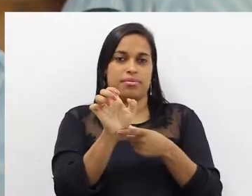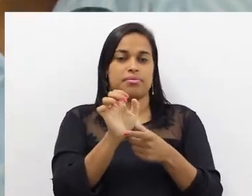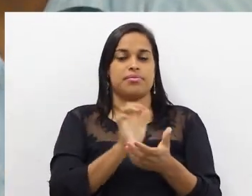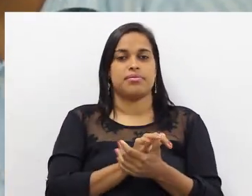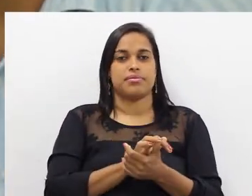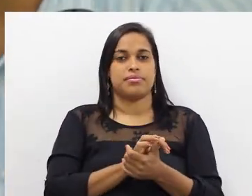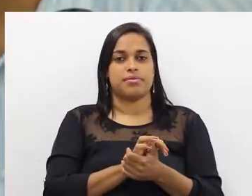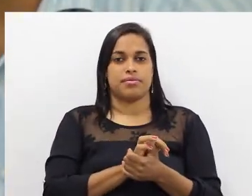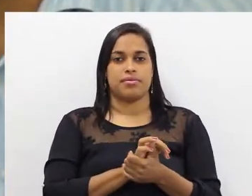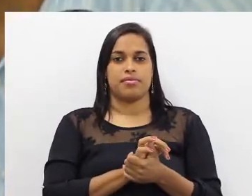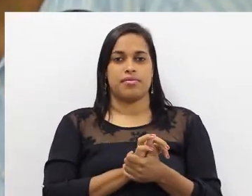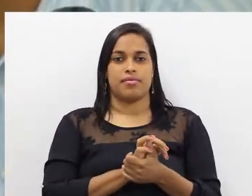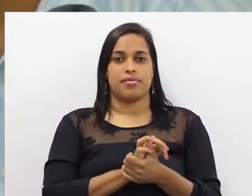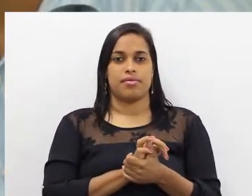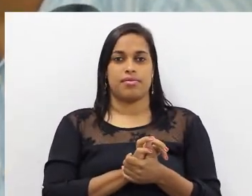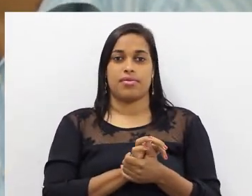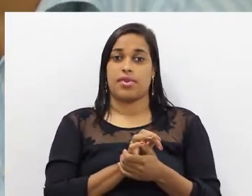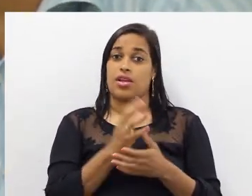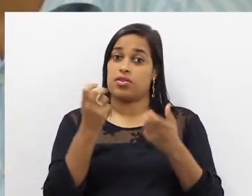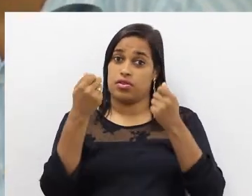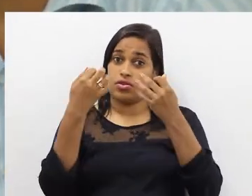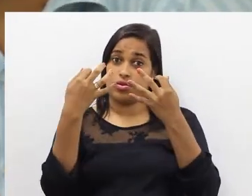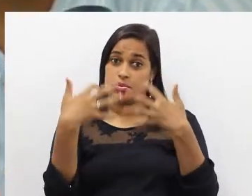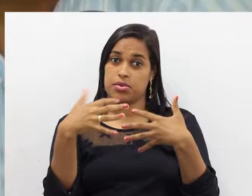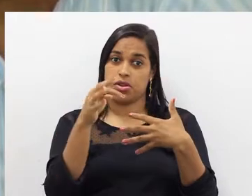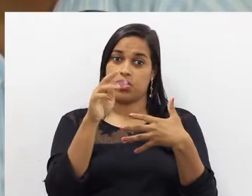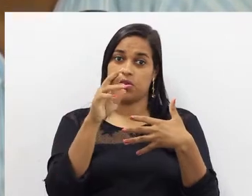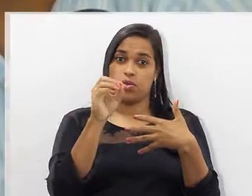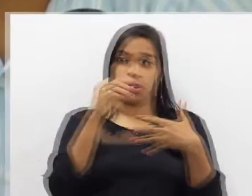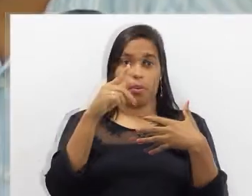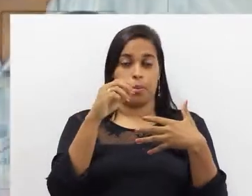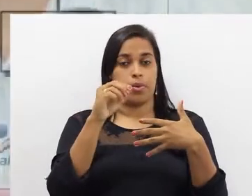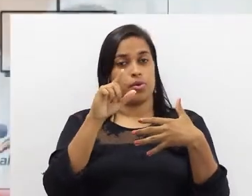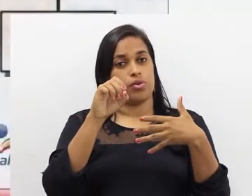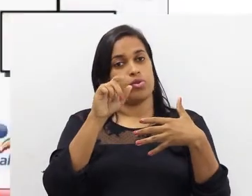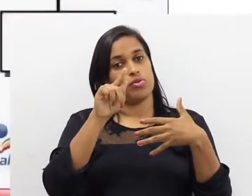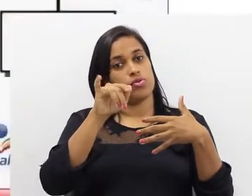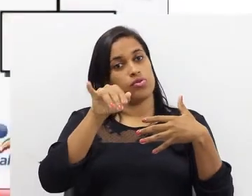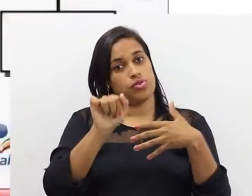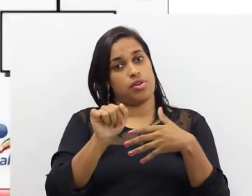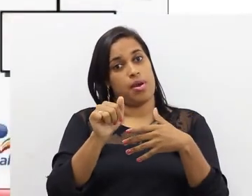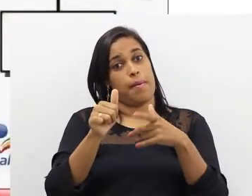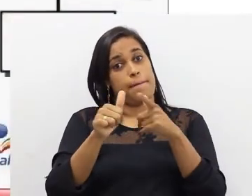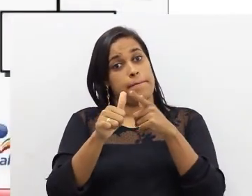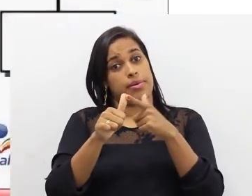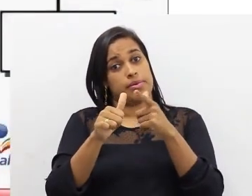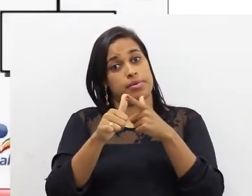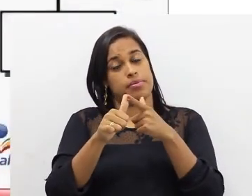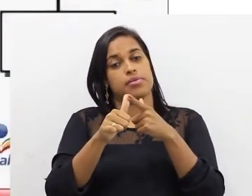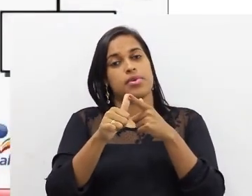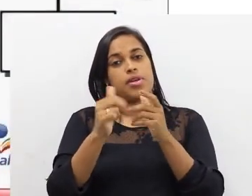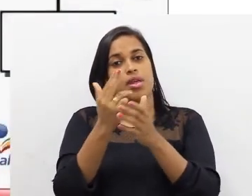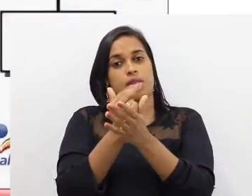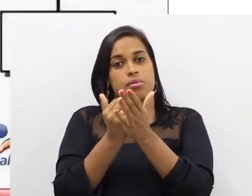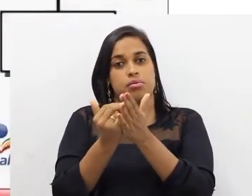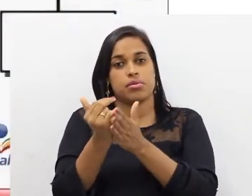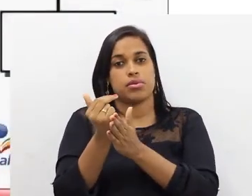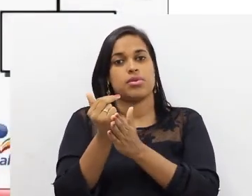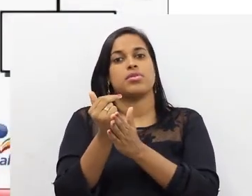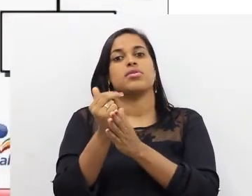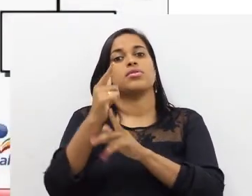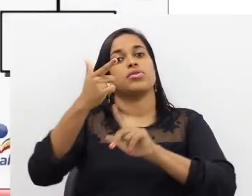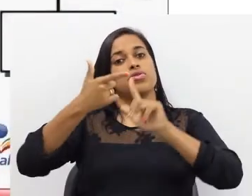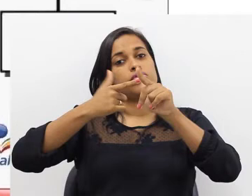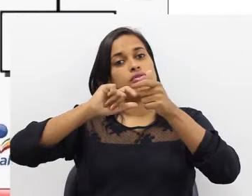As topologias que nós vamos falar aqui são as topologias mesh, essa primeira aí, que quer dizer malha, a topologia